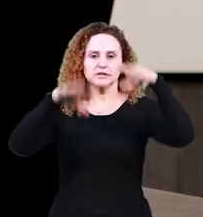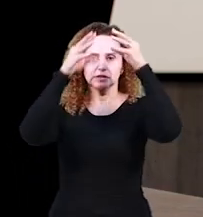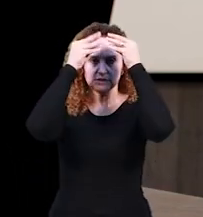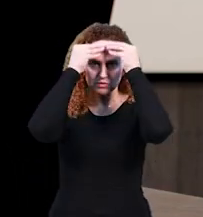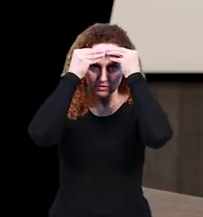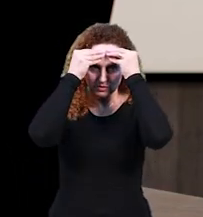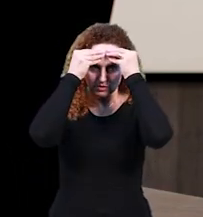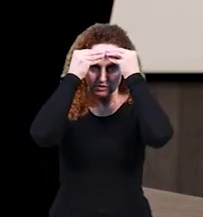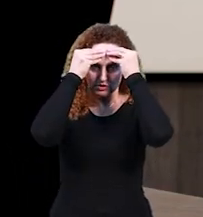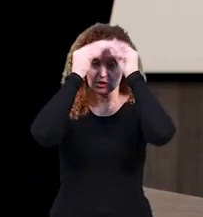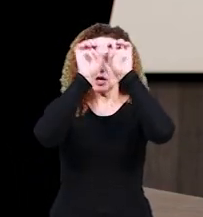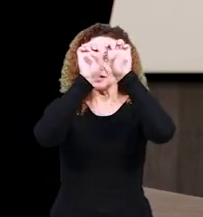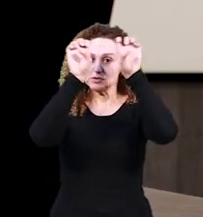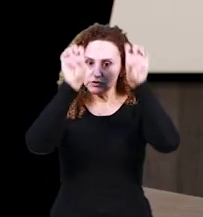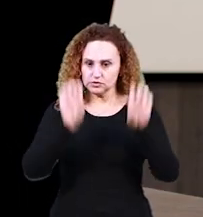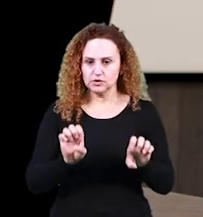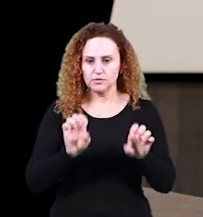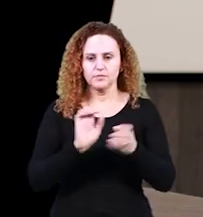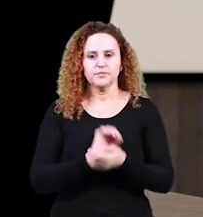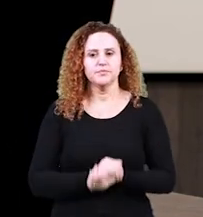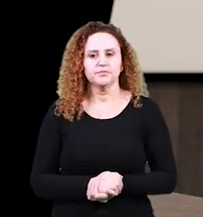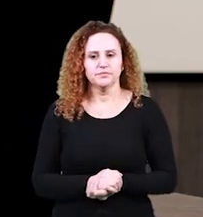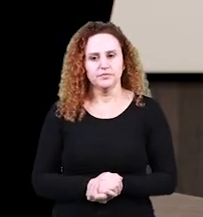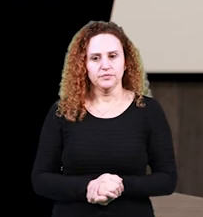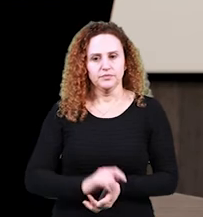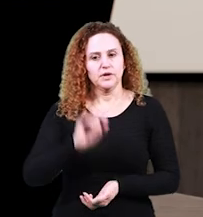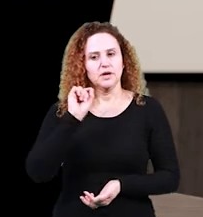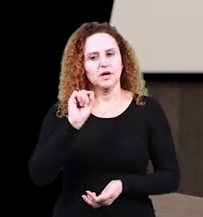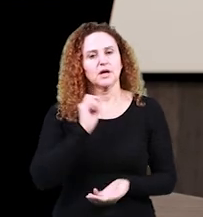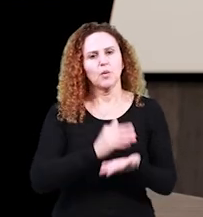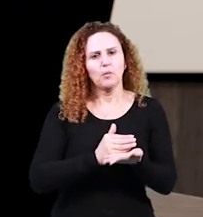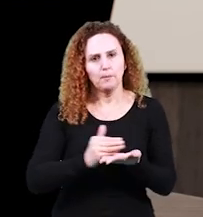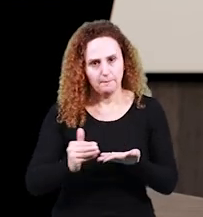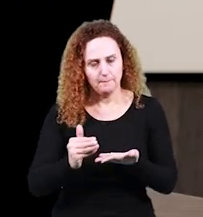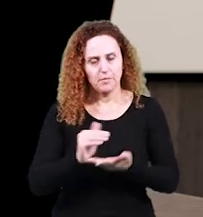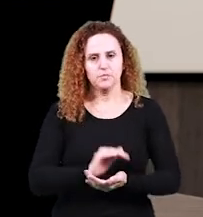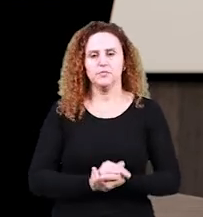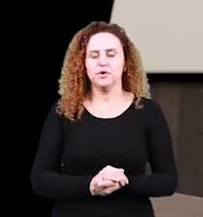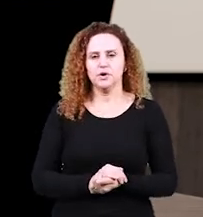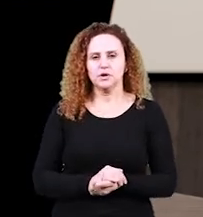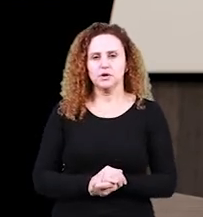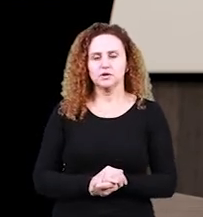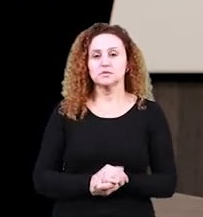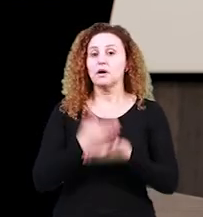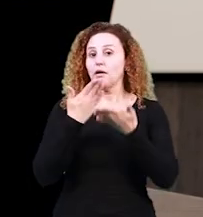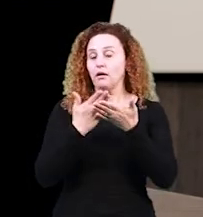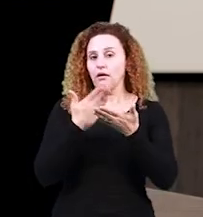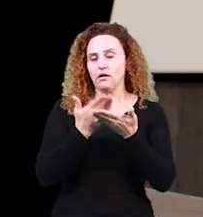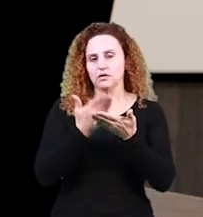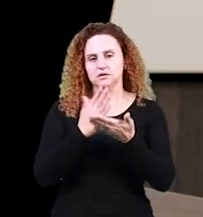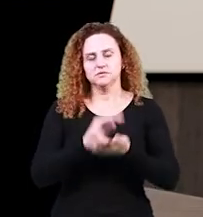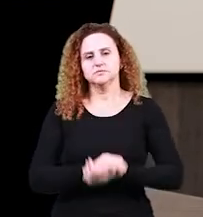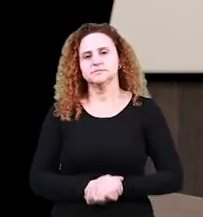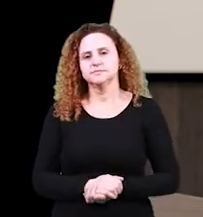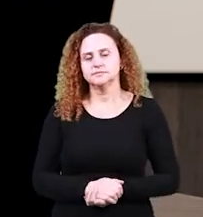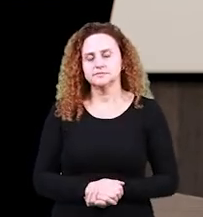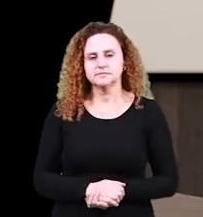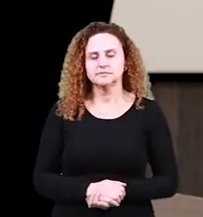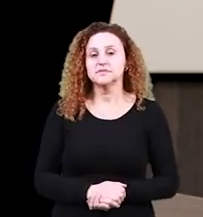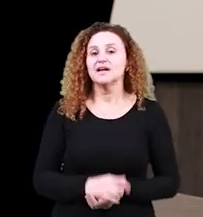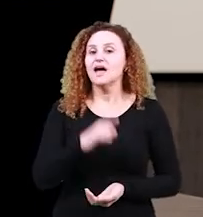pela linguística estrutural EA sócio linguística que nosso próximo. Né nossa próxima aula